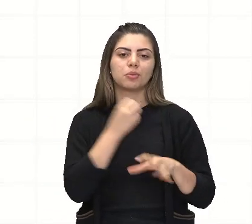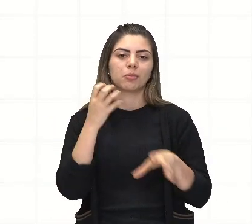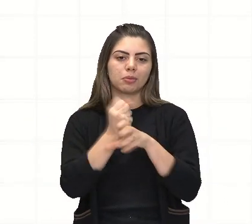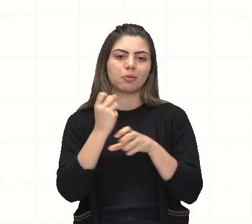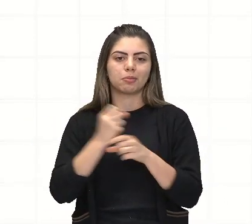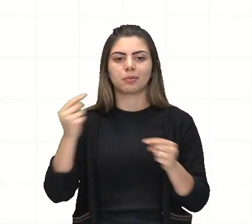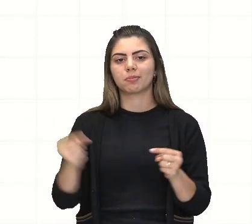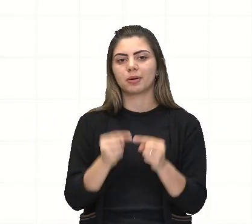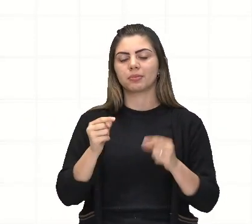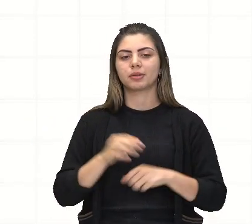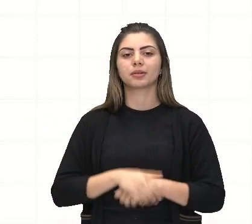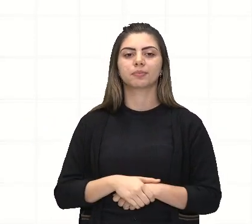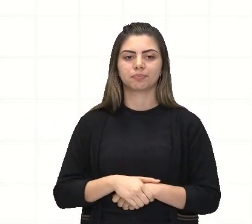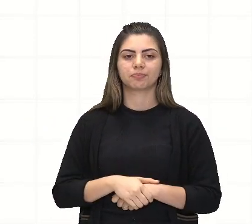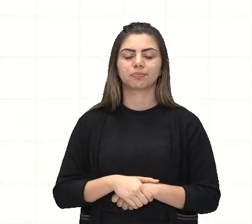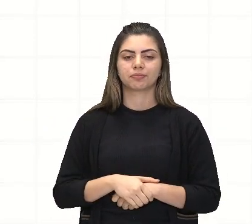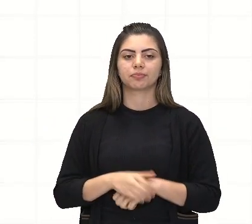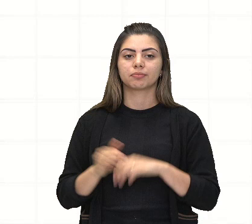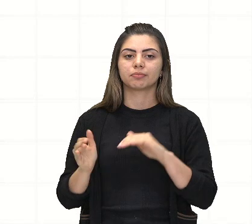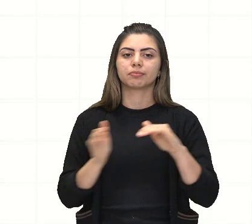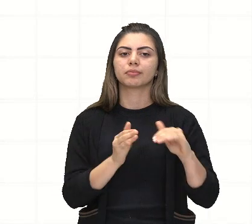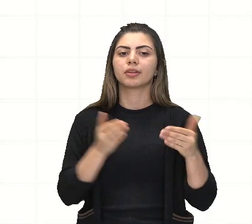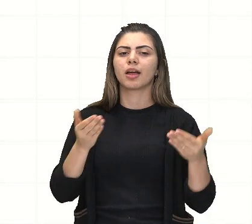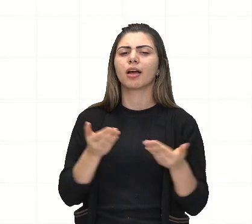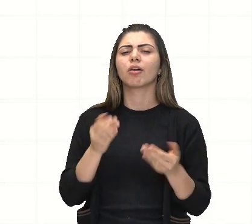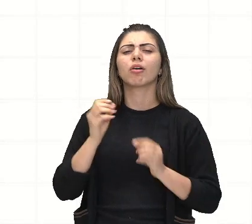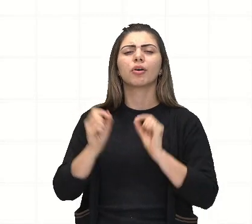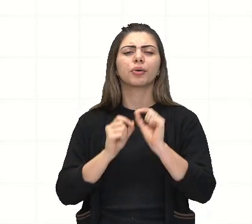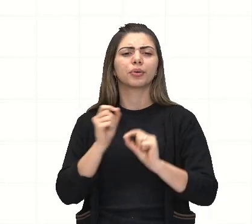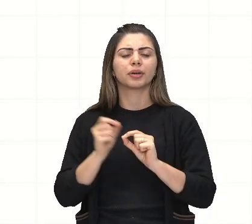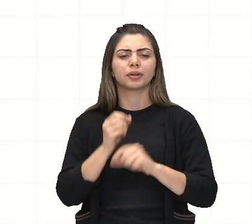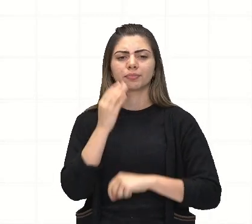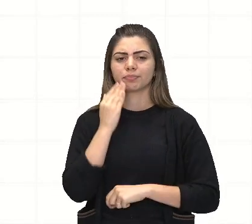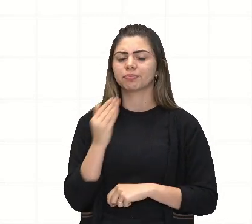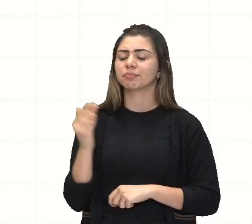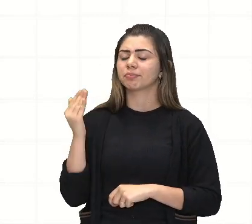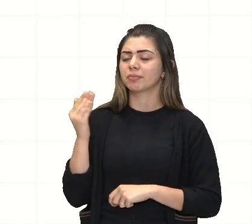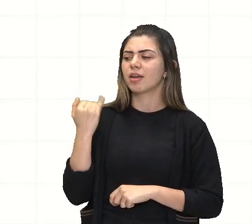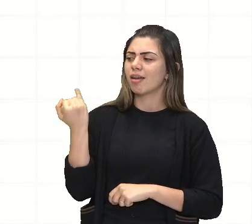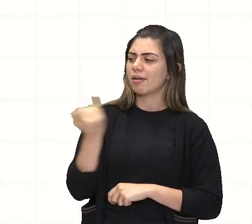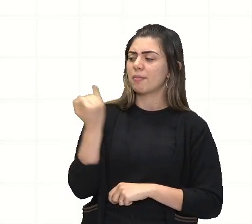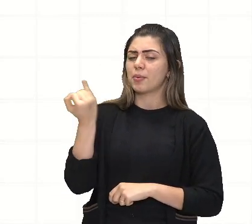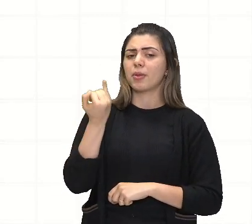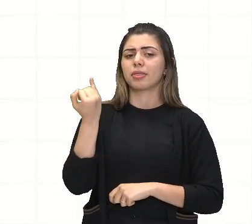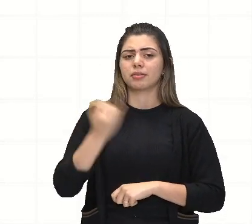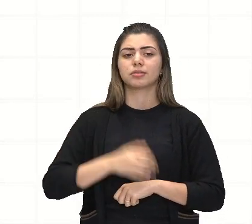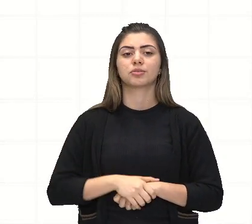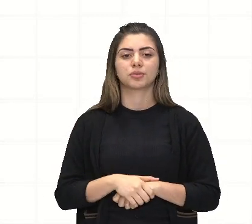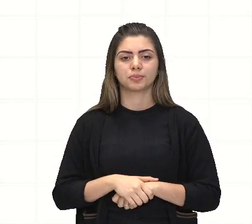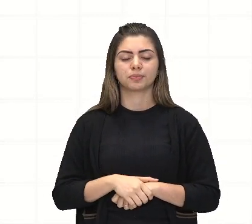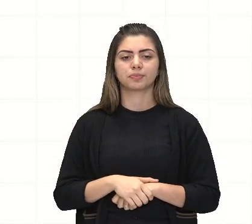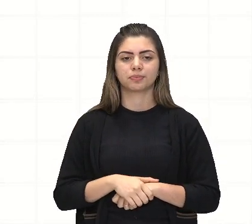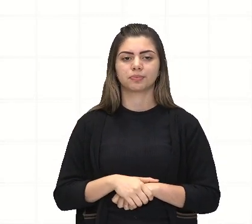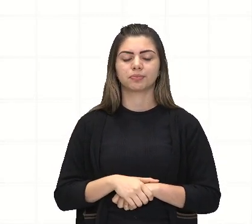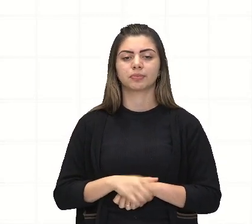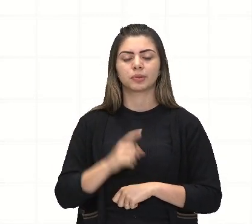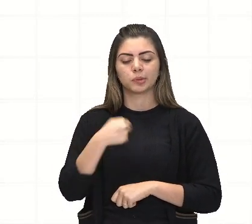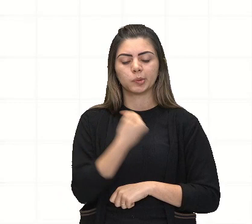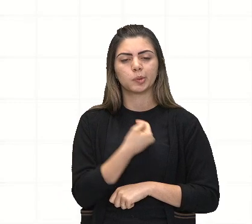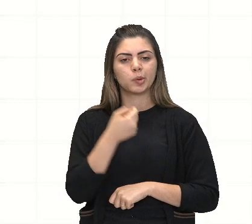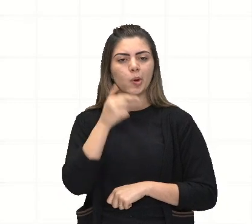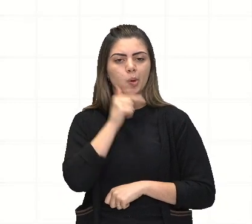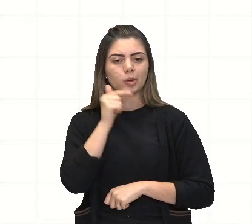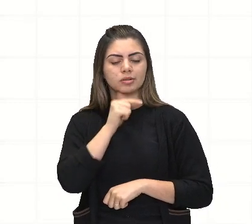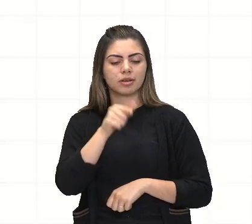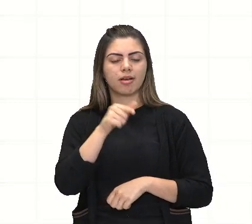proporcionais. Vamos agora, então, para um ponto. Ó. Um ponto muito importante para a resolução